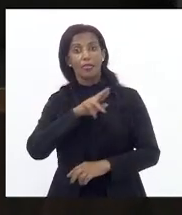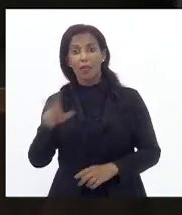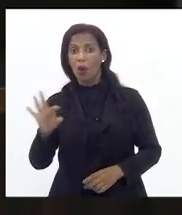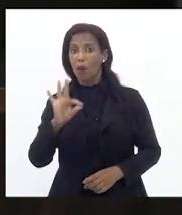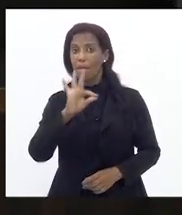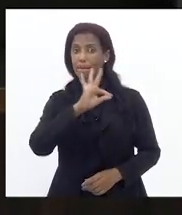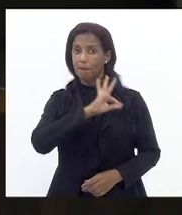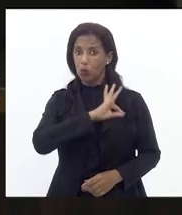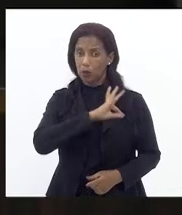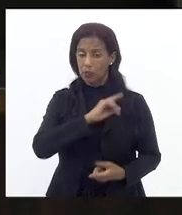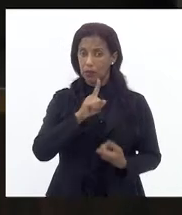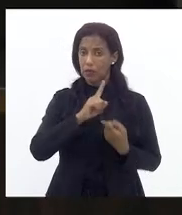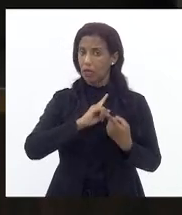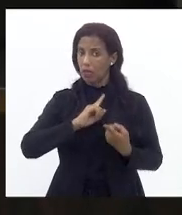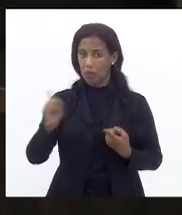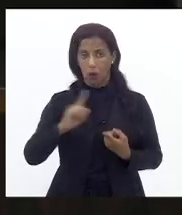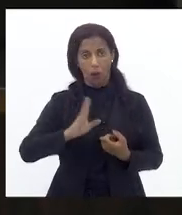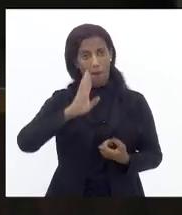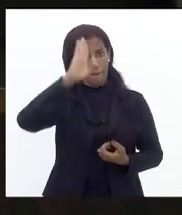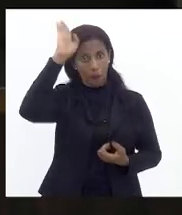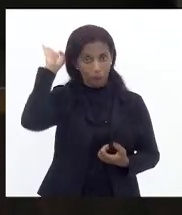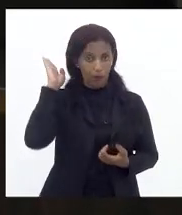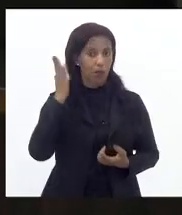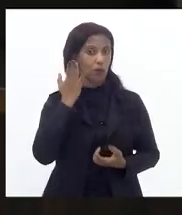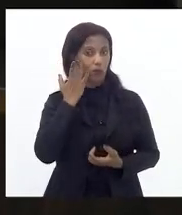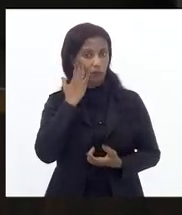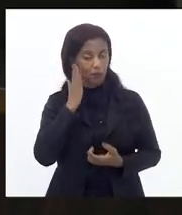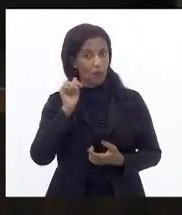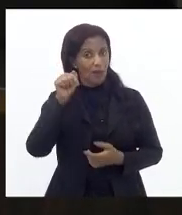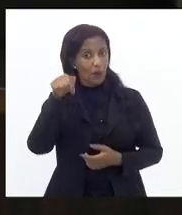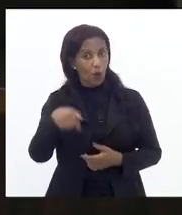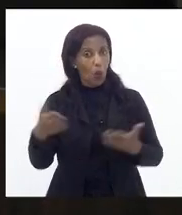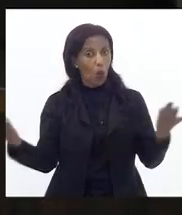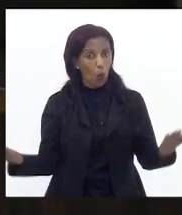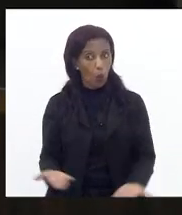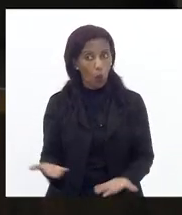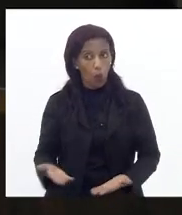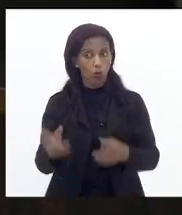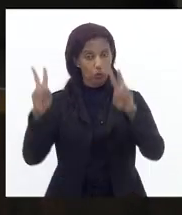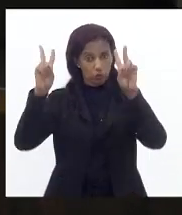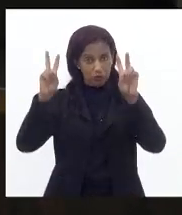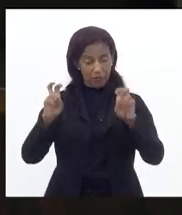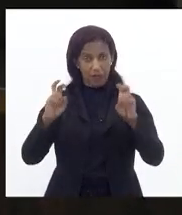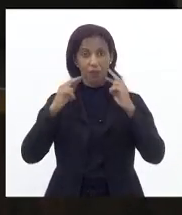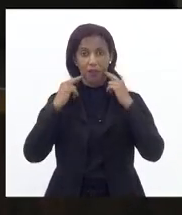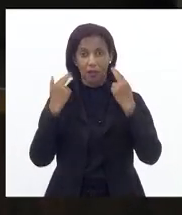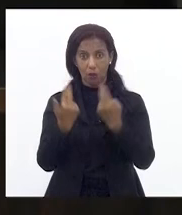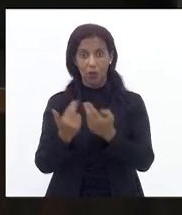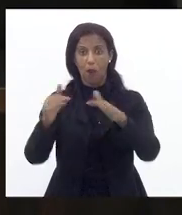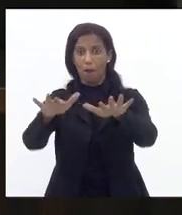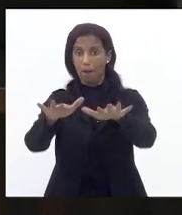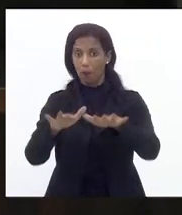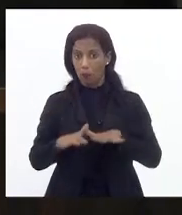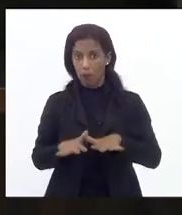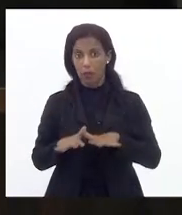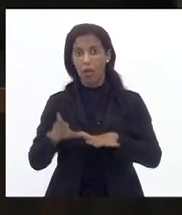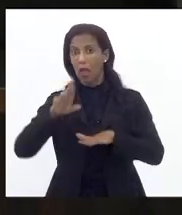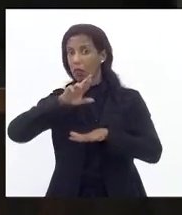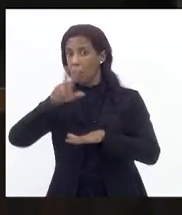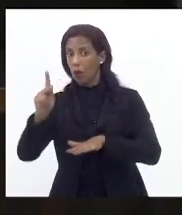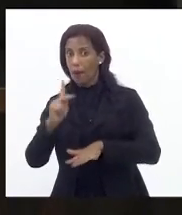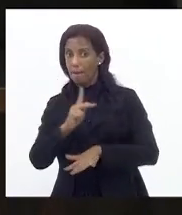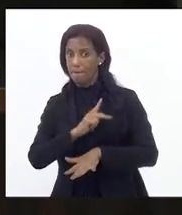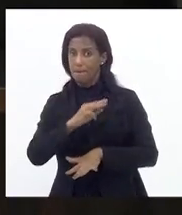e bombeiros Ah é só para deixar claro essa matéria que hoje é o tema da audiência pública não tratamos